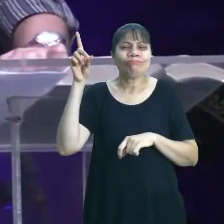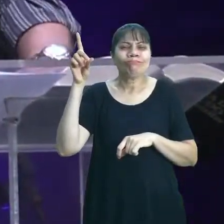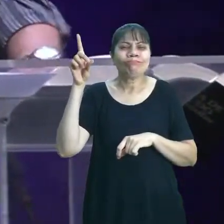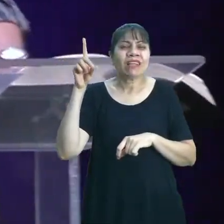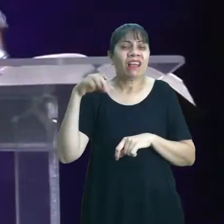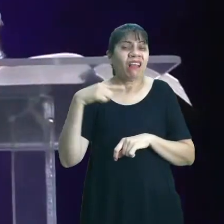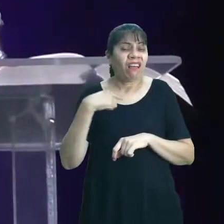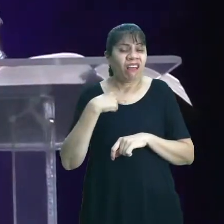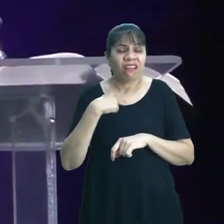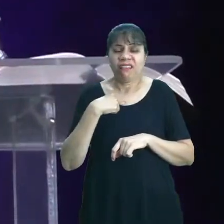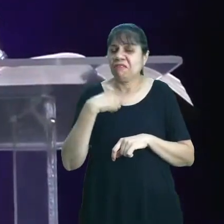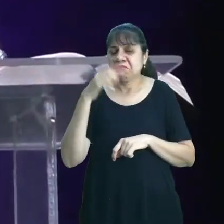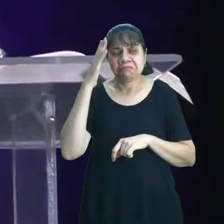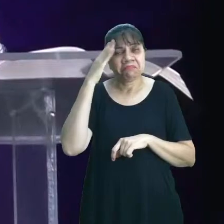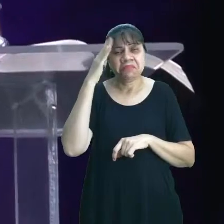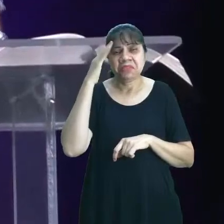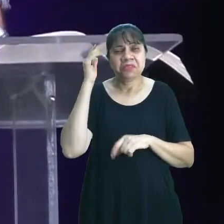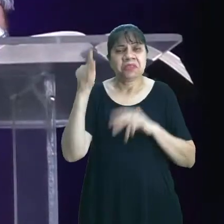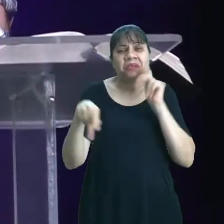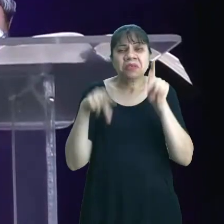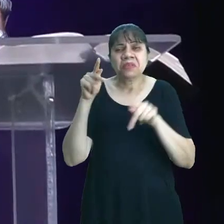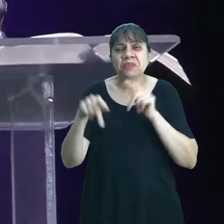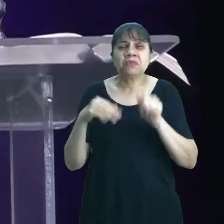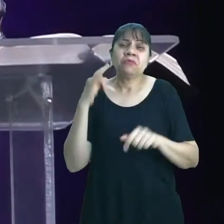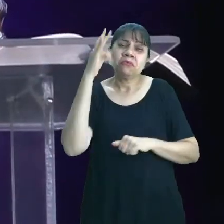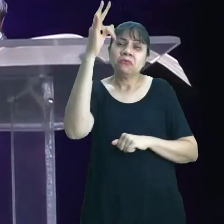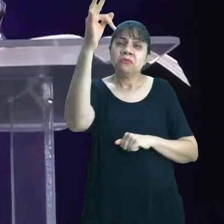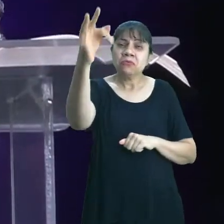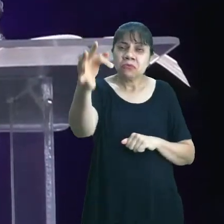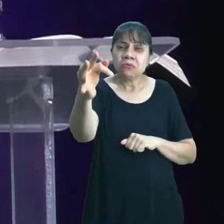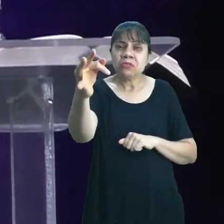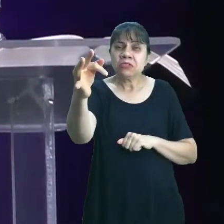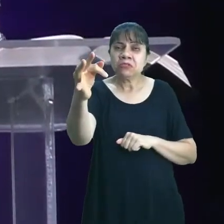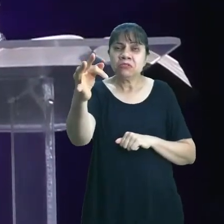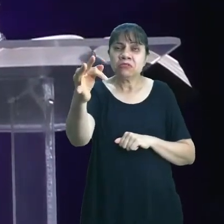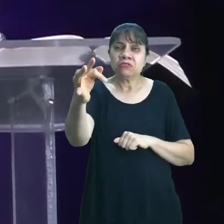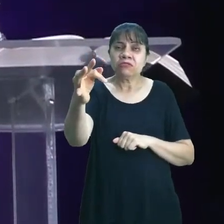esperar das gerações futuras.